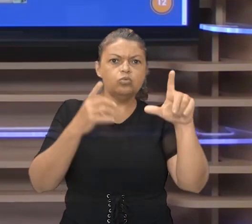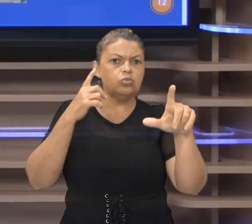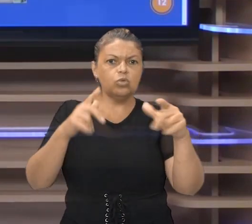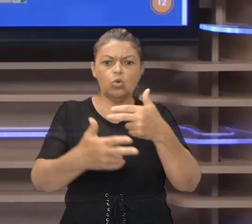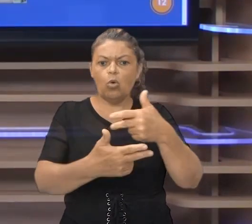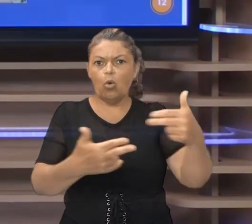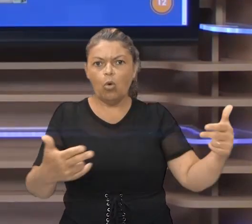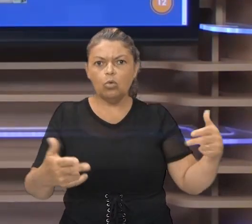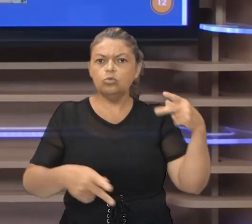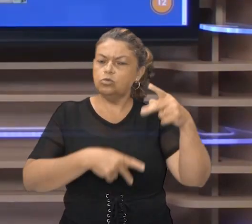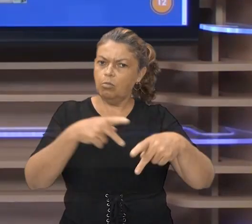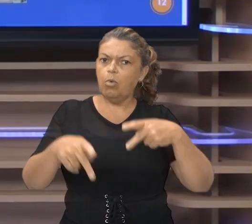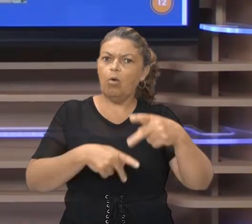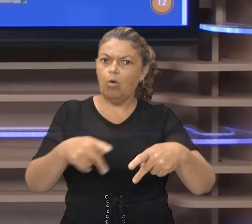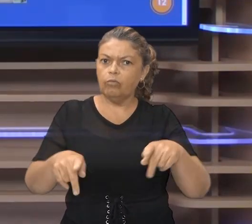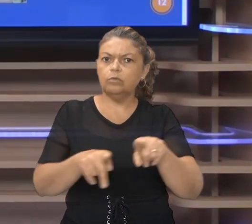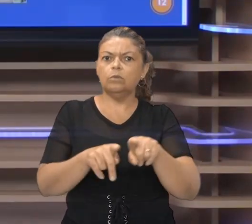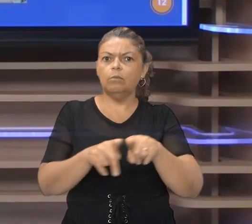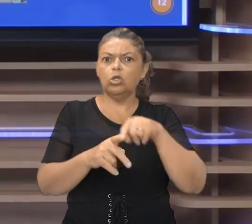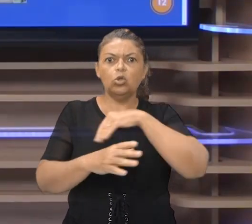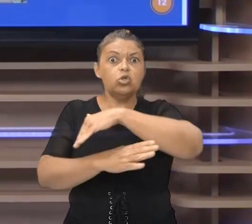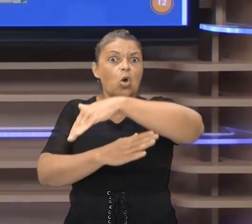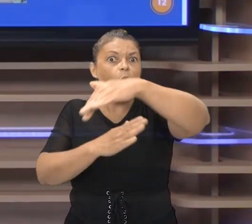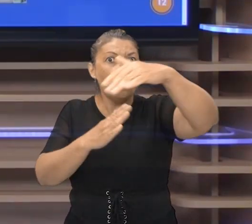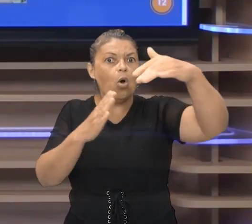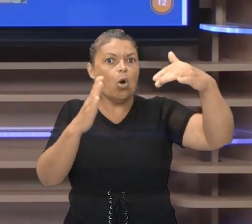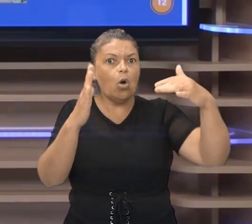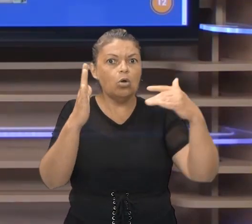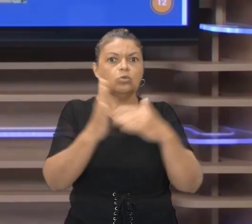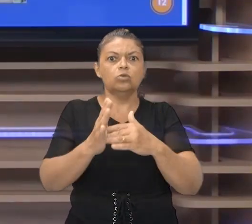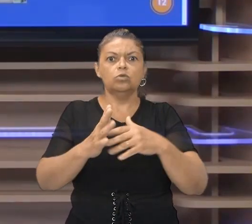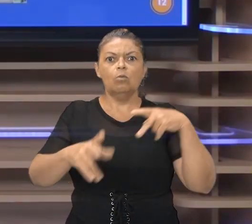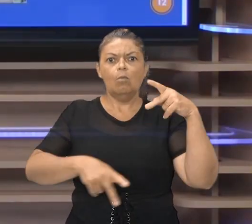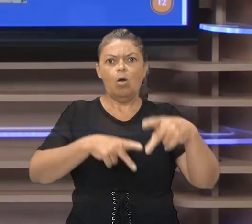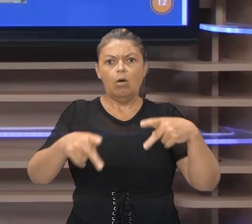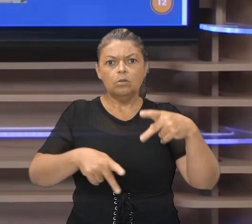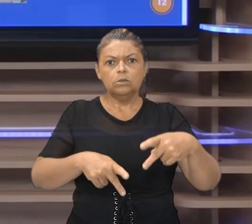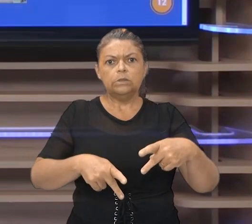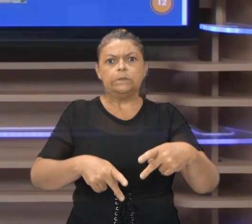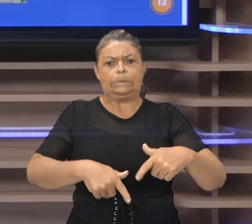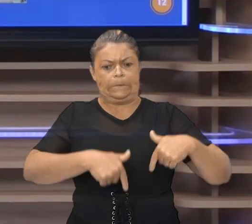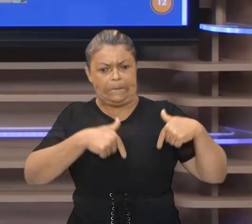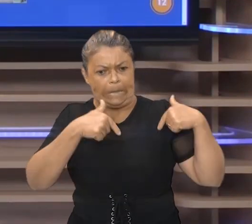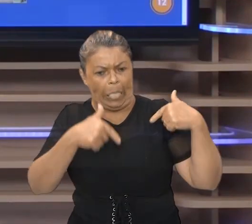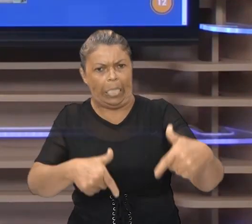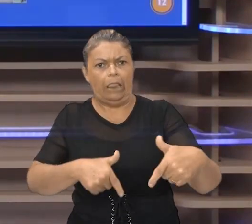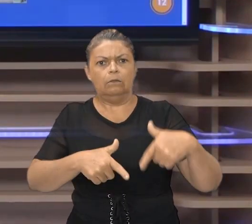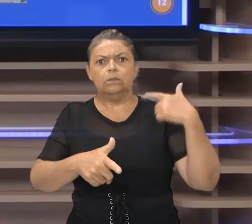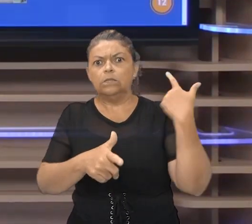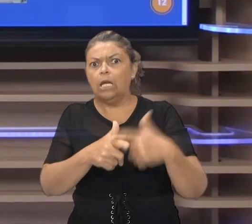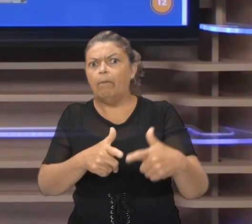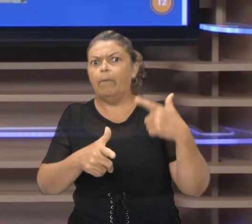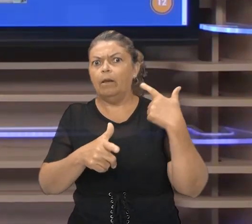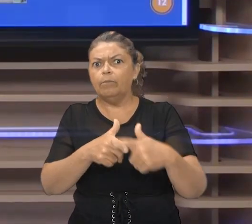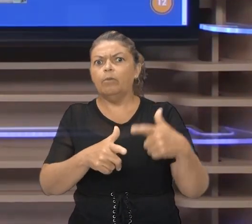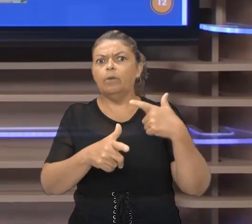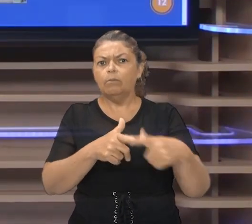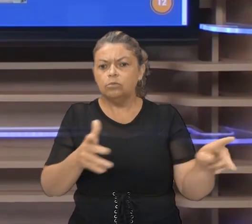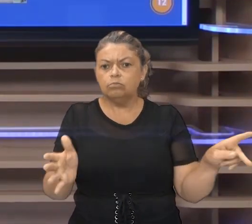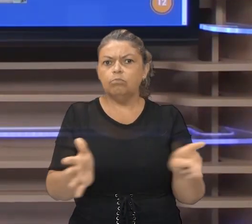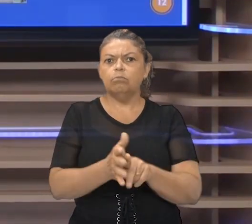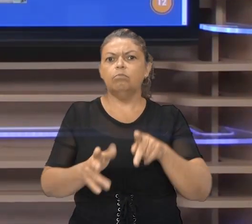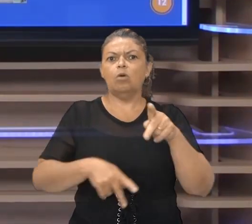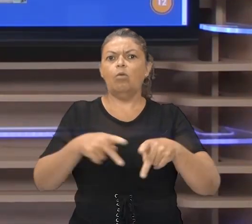E todos esses povos deram trabalho para os romanos, em especial os povos